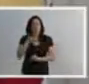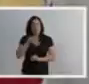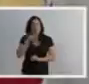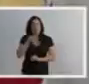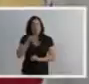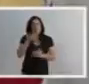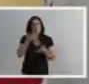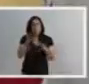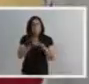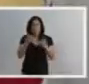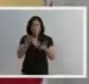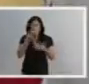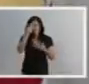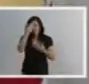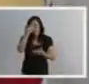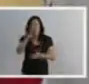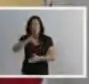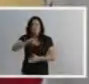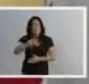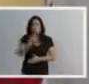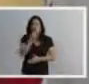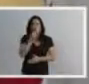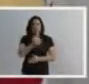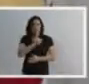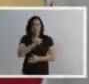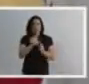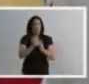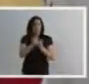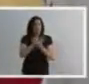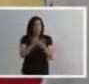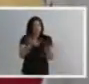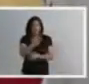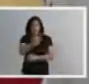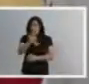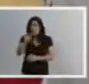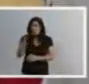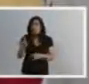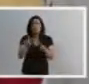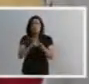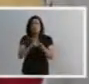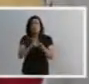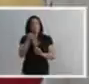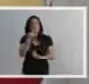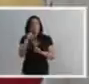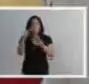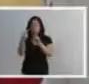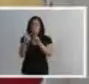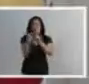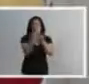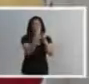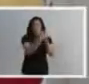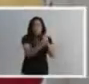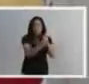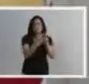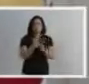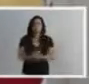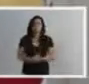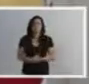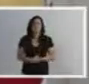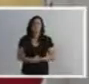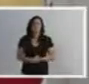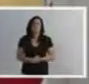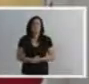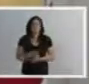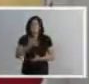agradecer de coração pelo privilégio de conviver com cada um de vocês e é muito bom poder olhar nos olhos de cada um e não